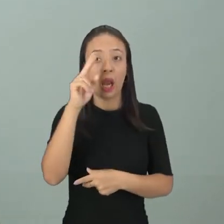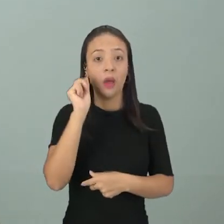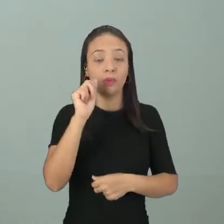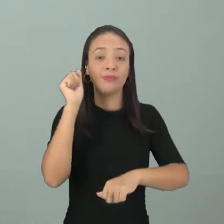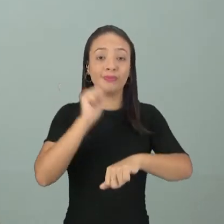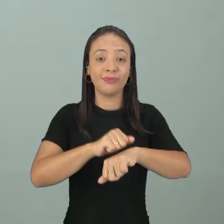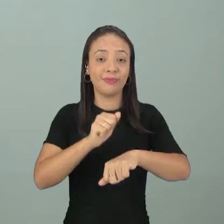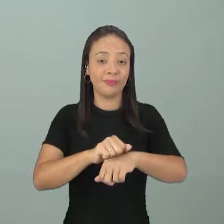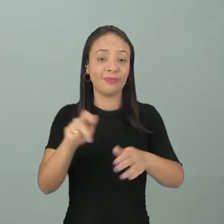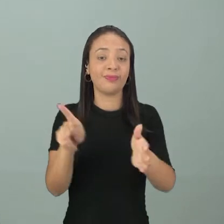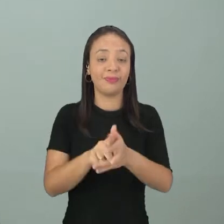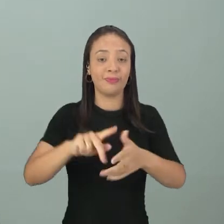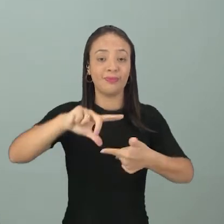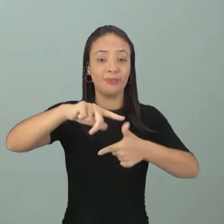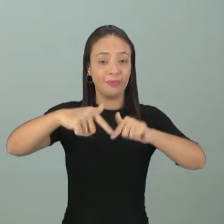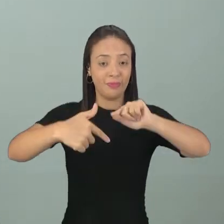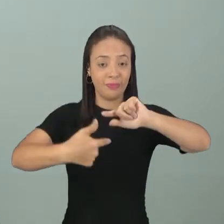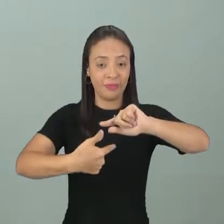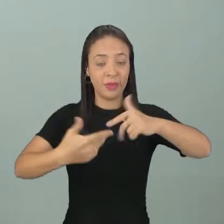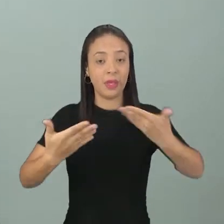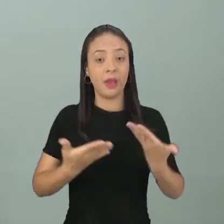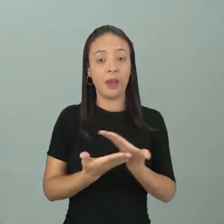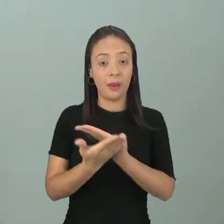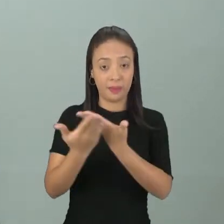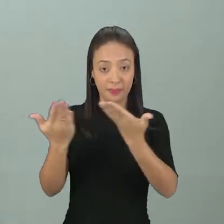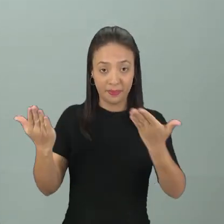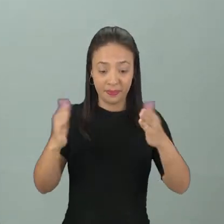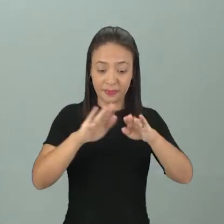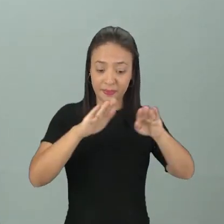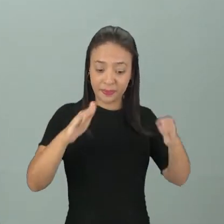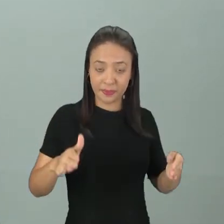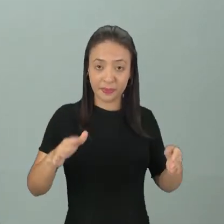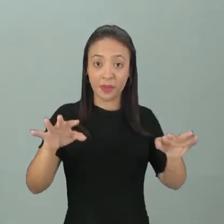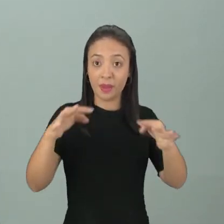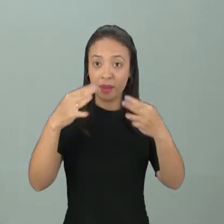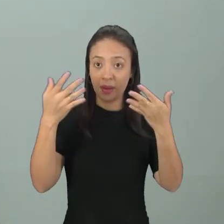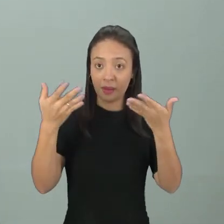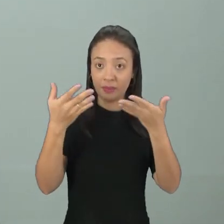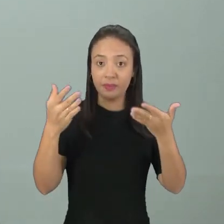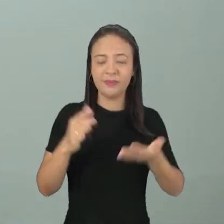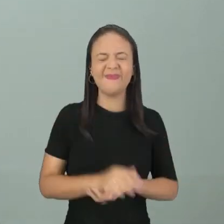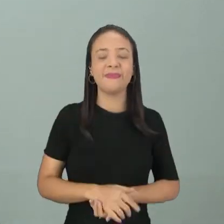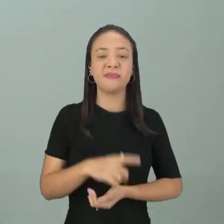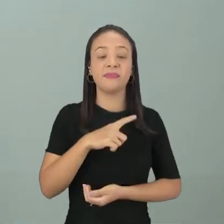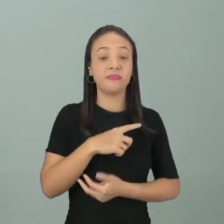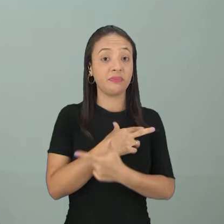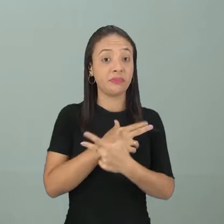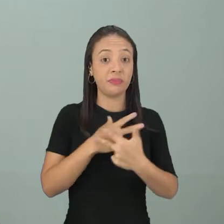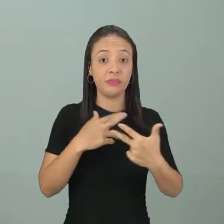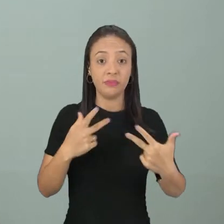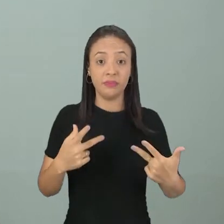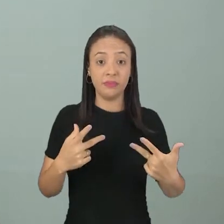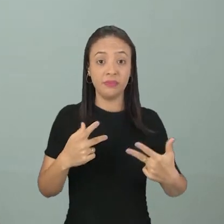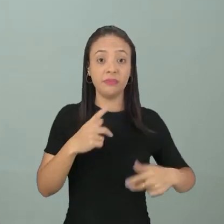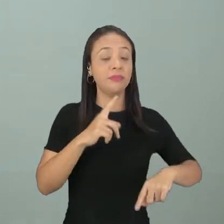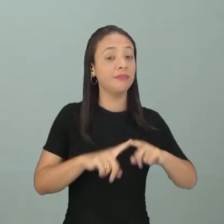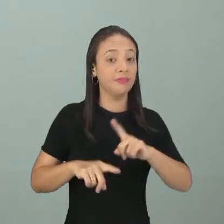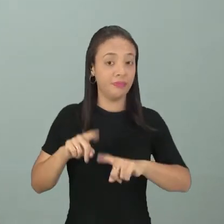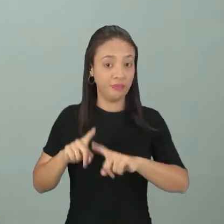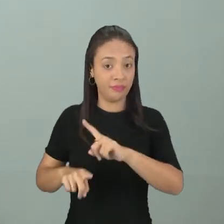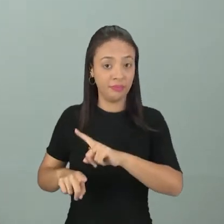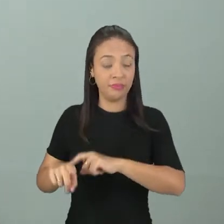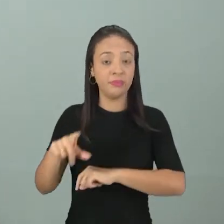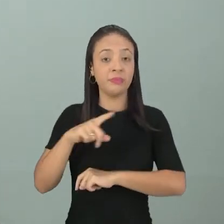aos sólidos geométricos. E aqui na nossa mesa, eu quero chamar a sua atenção para a mesa agora. Nós temos vários objetos